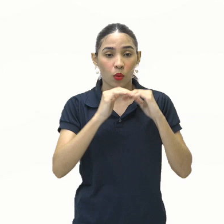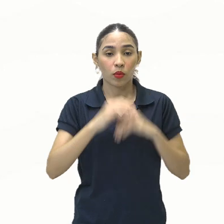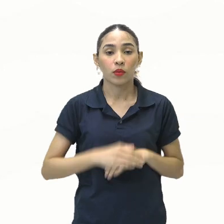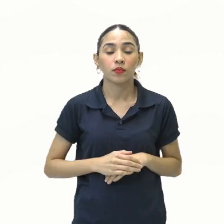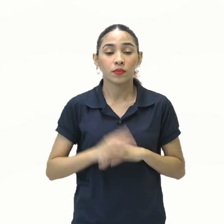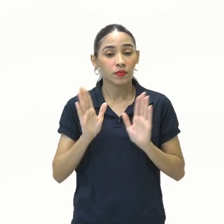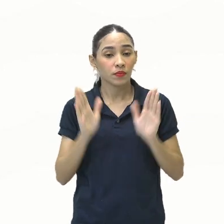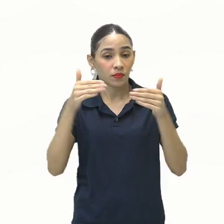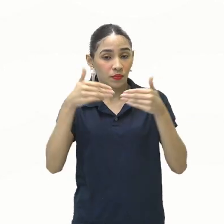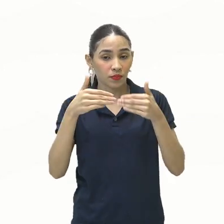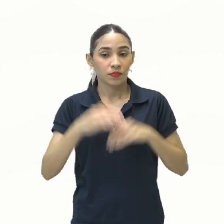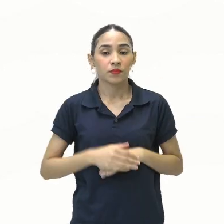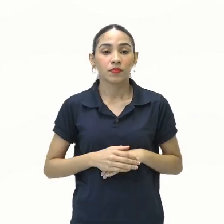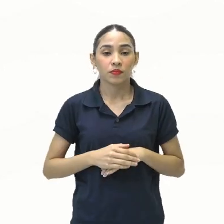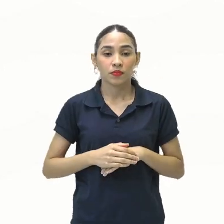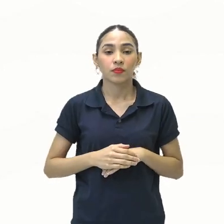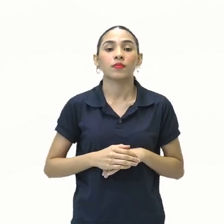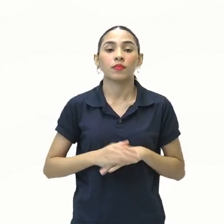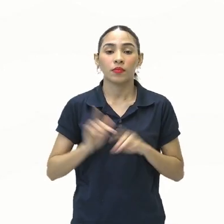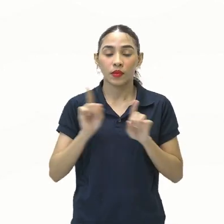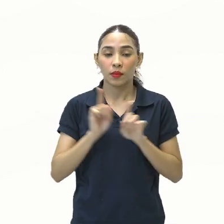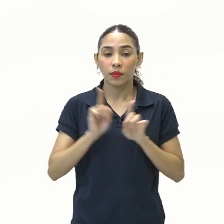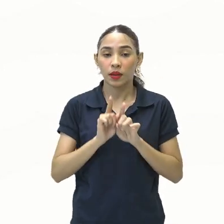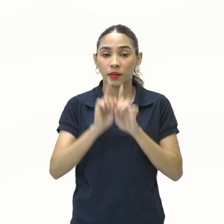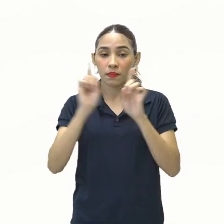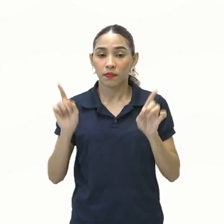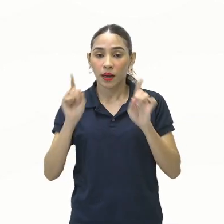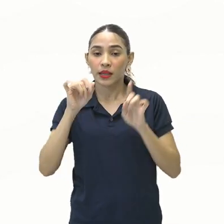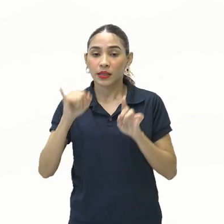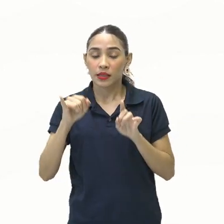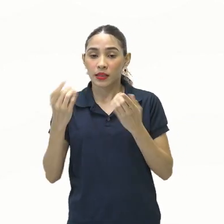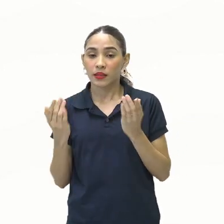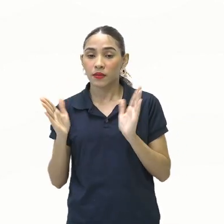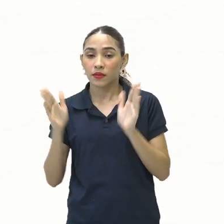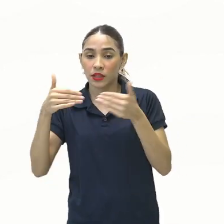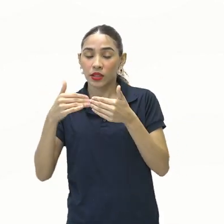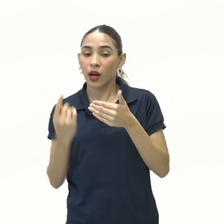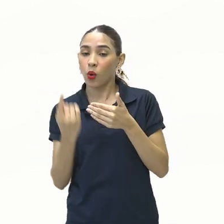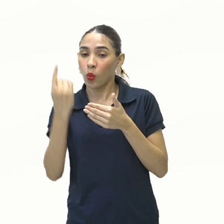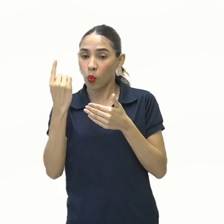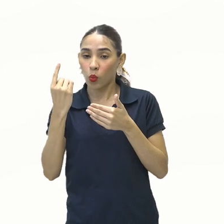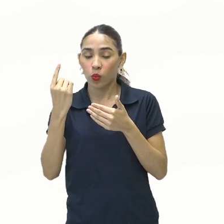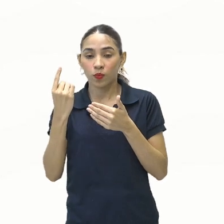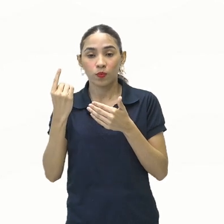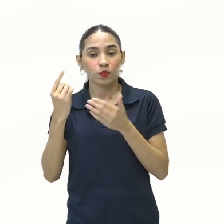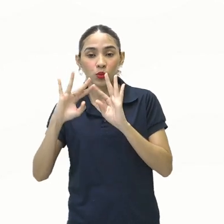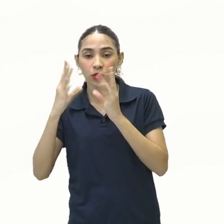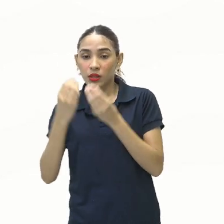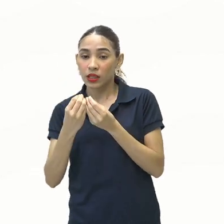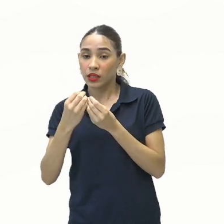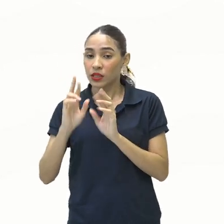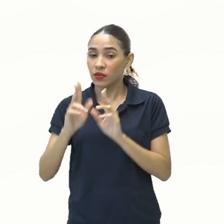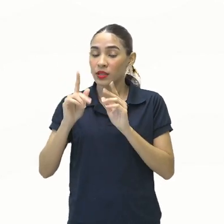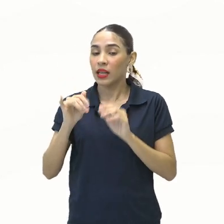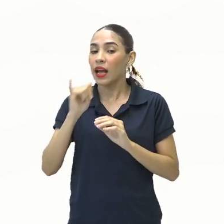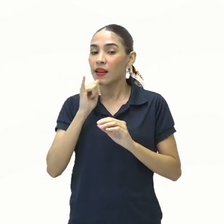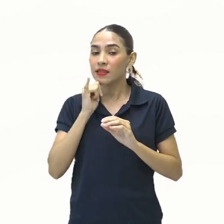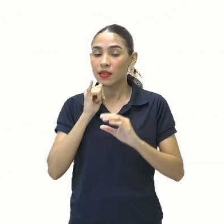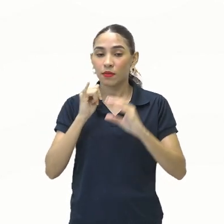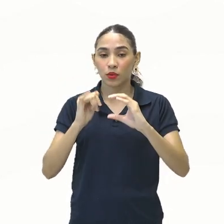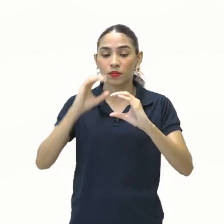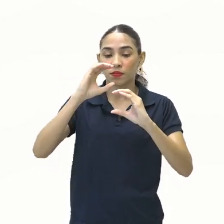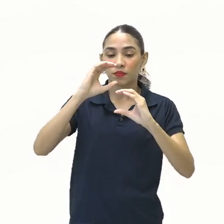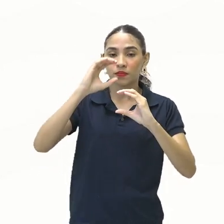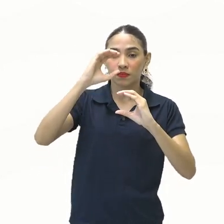de cadeia fechada, homocíclica. Mas se a cadeia ela se fecha com um elemento diferente, ó, carbono, carbono, carbono,